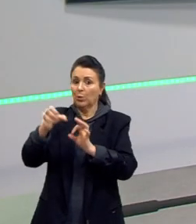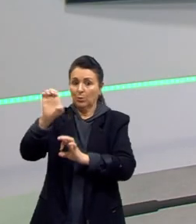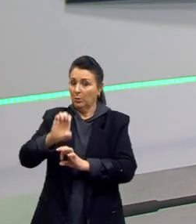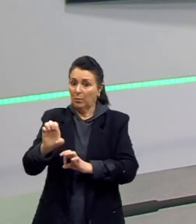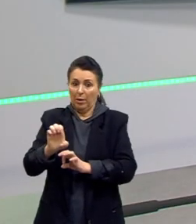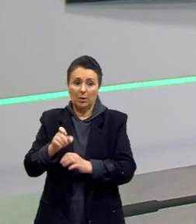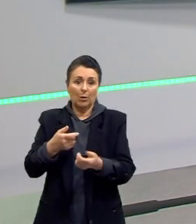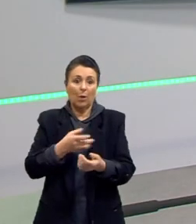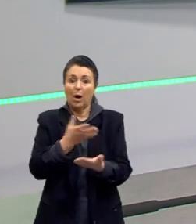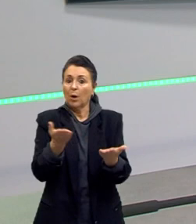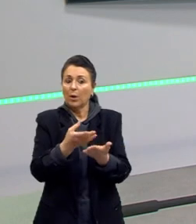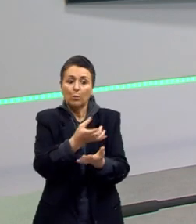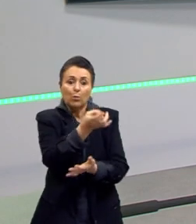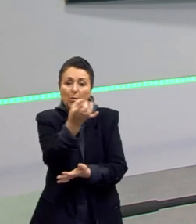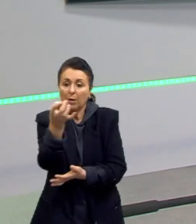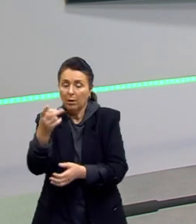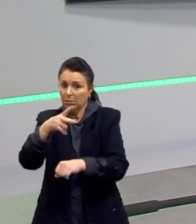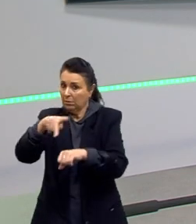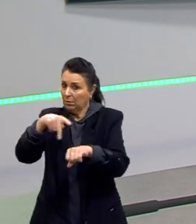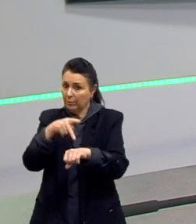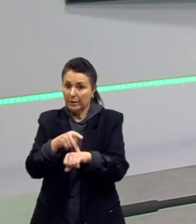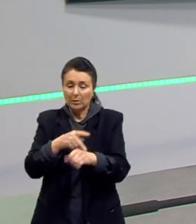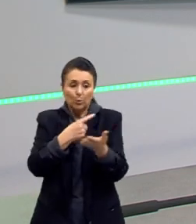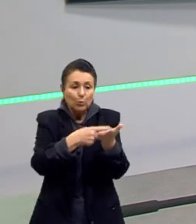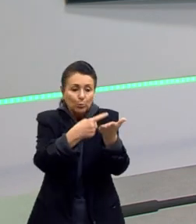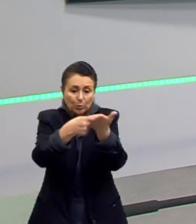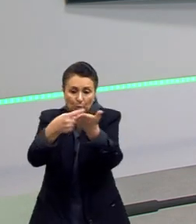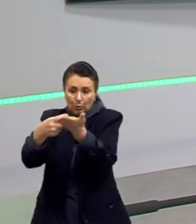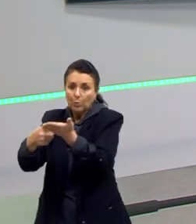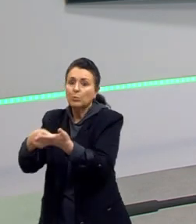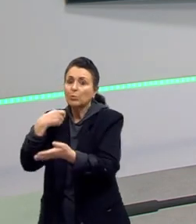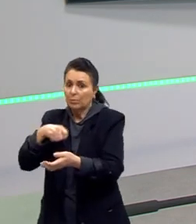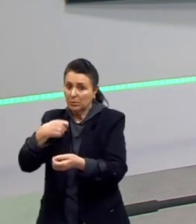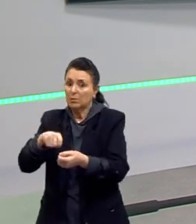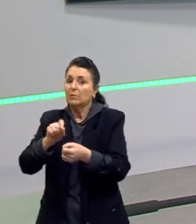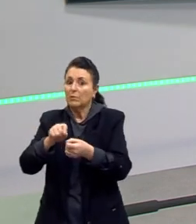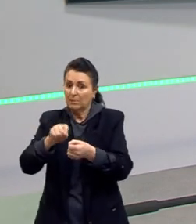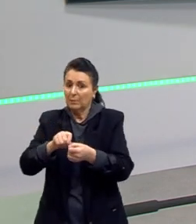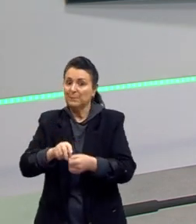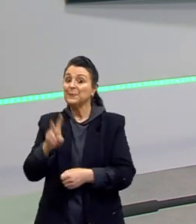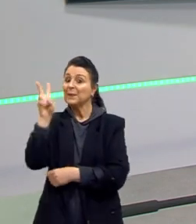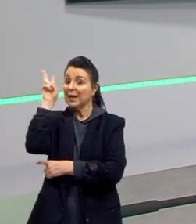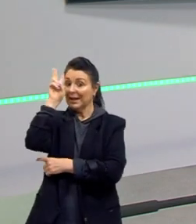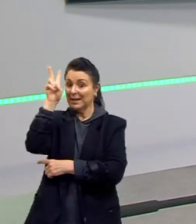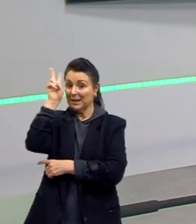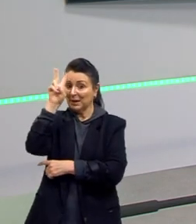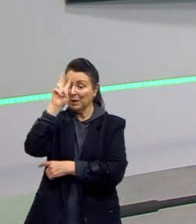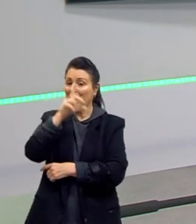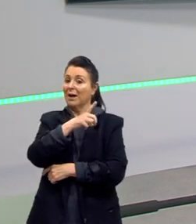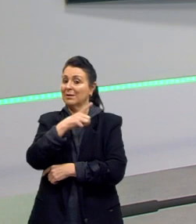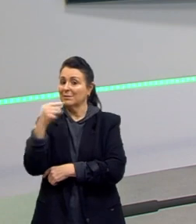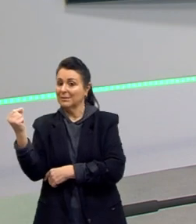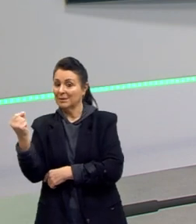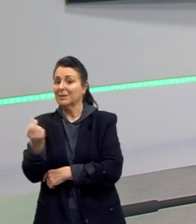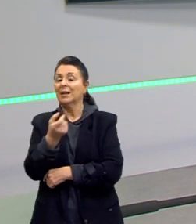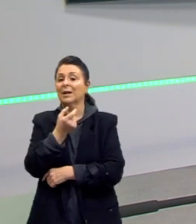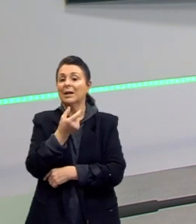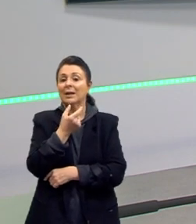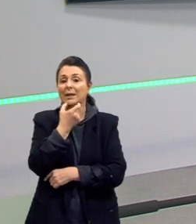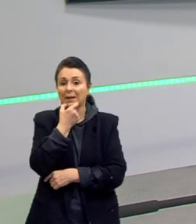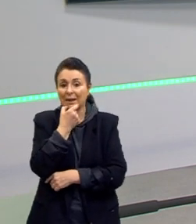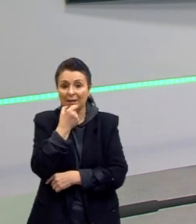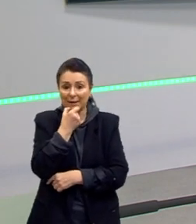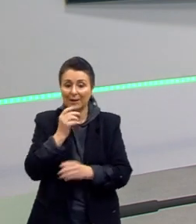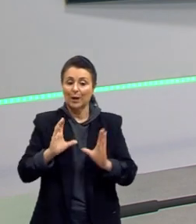negociar com cada país então tem todo mundo os acordos a serem feitos tá lembra disso brexit a saída é